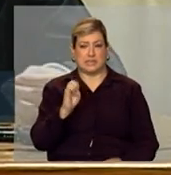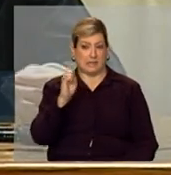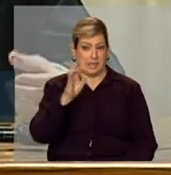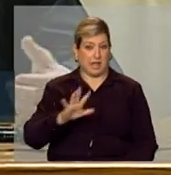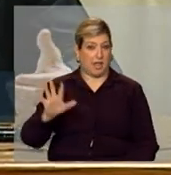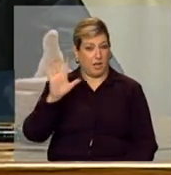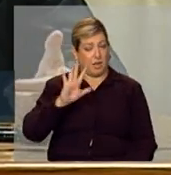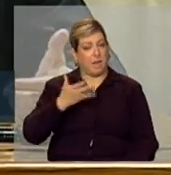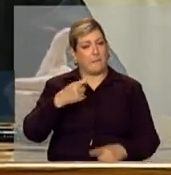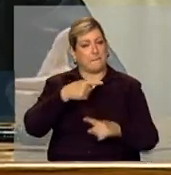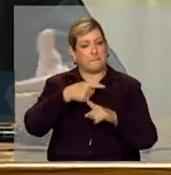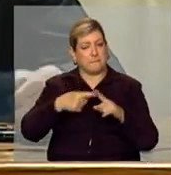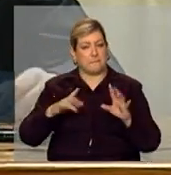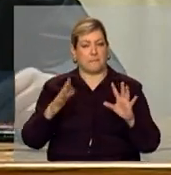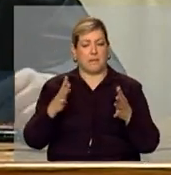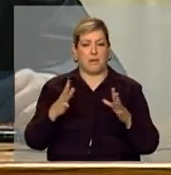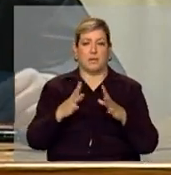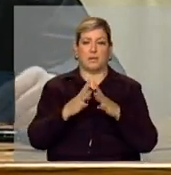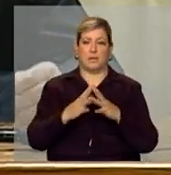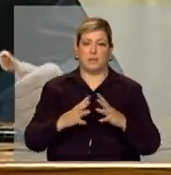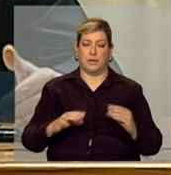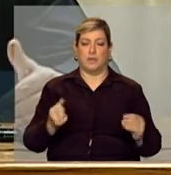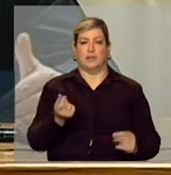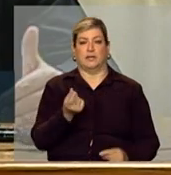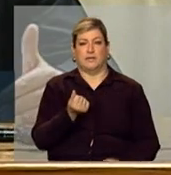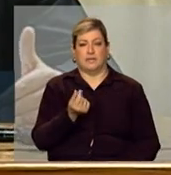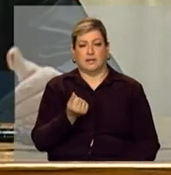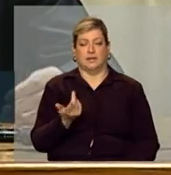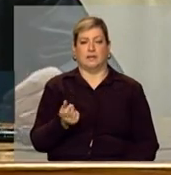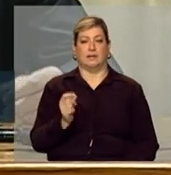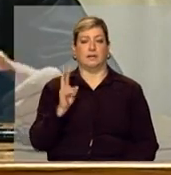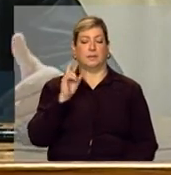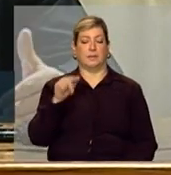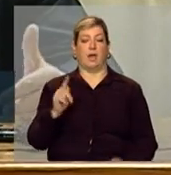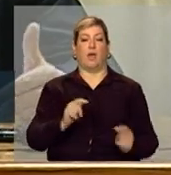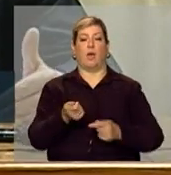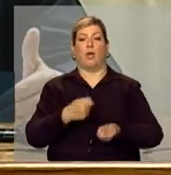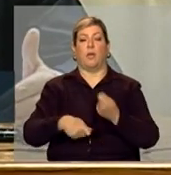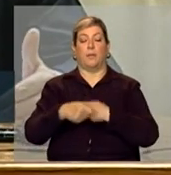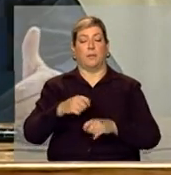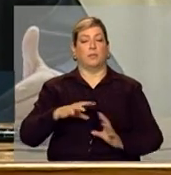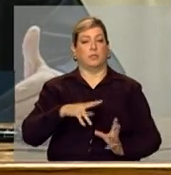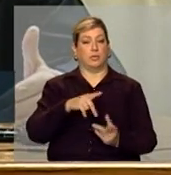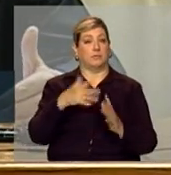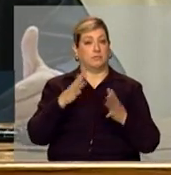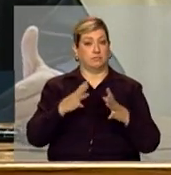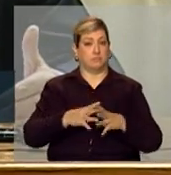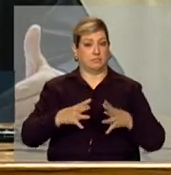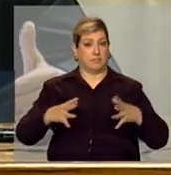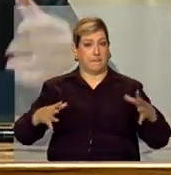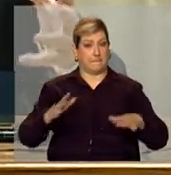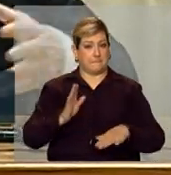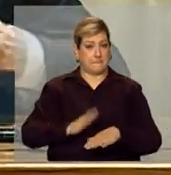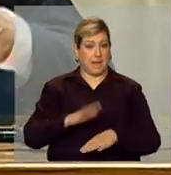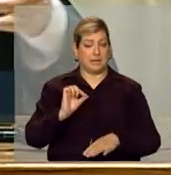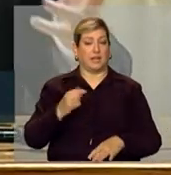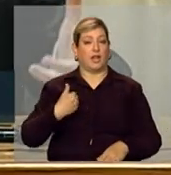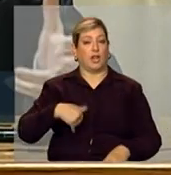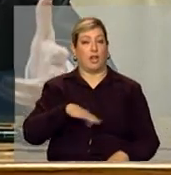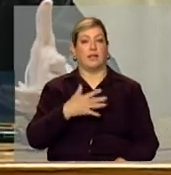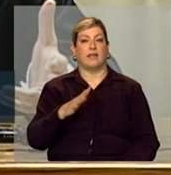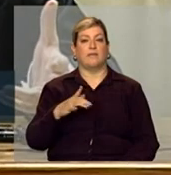superada do ponto de vista financeiro a economia mundial deverá crescer mais deveremos ter